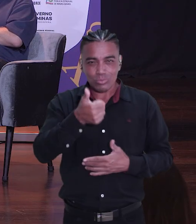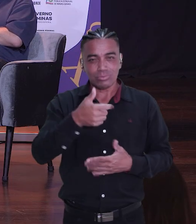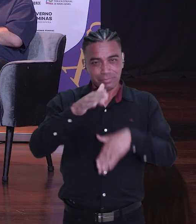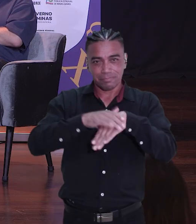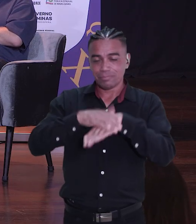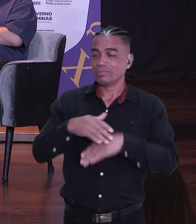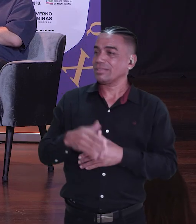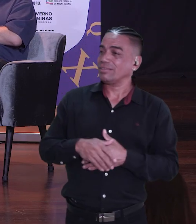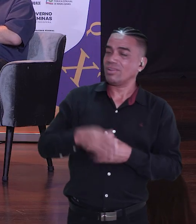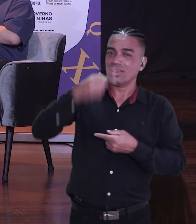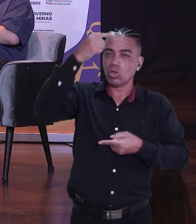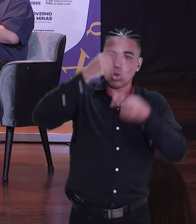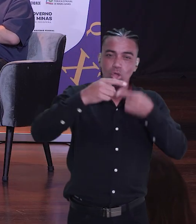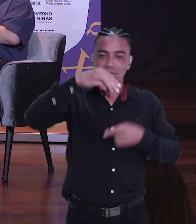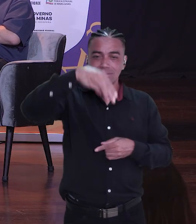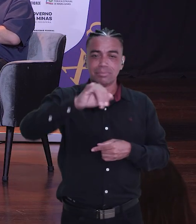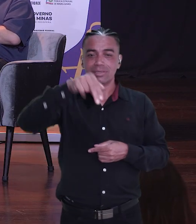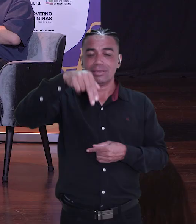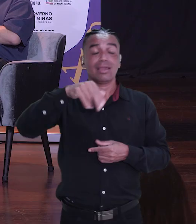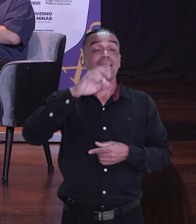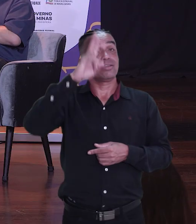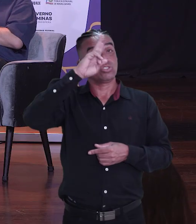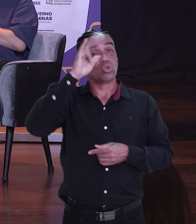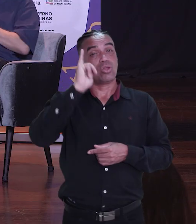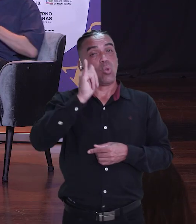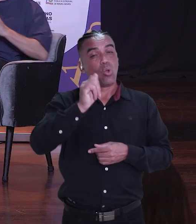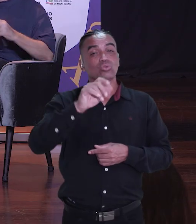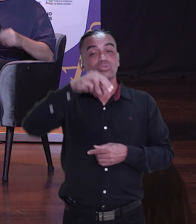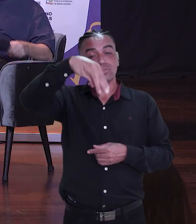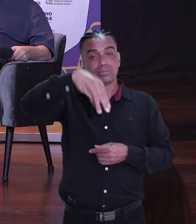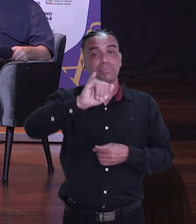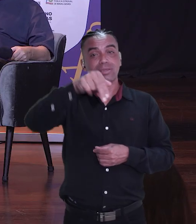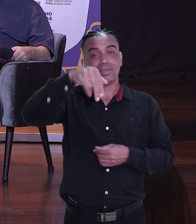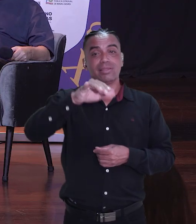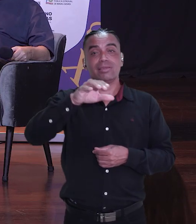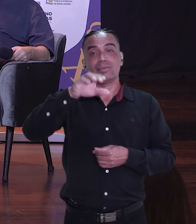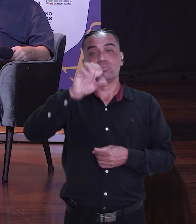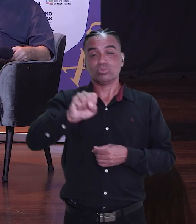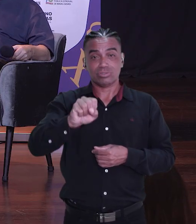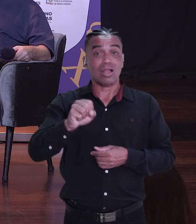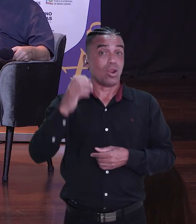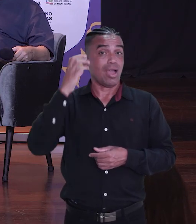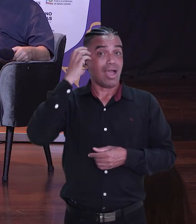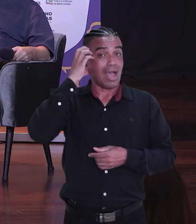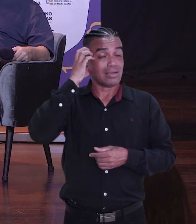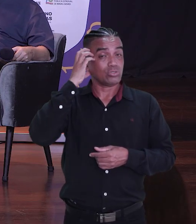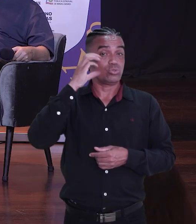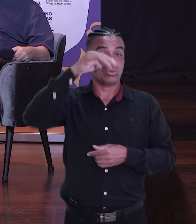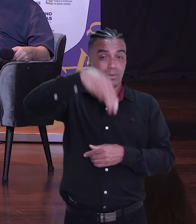isso. Crônicas mínimas, chamava, né? Contos mínimos. Contos mínimos. Agora está tendo na Rádio